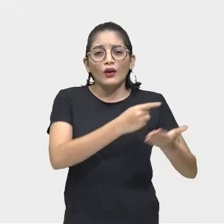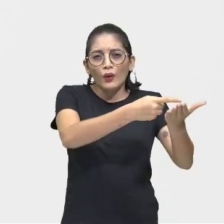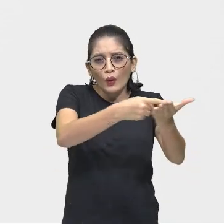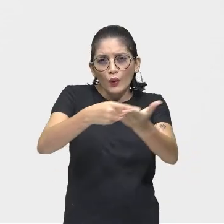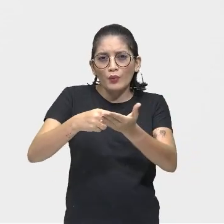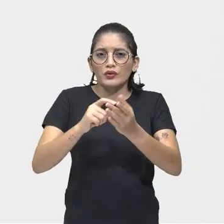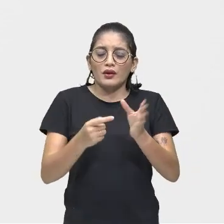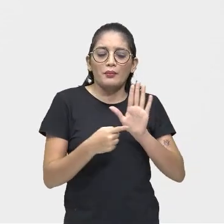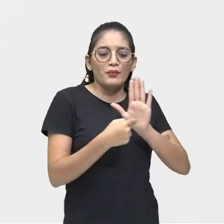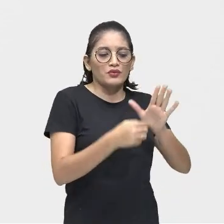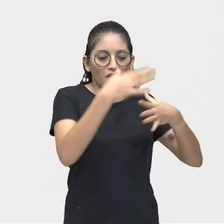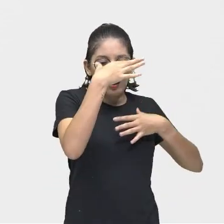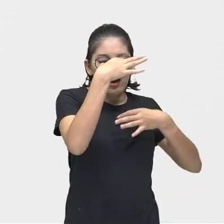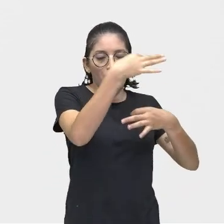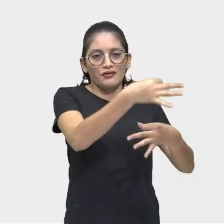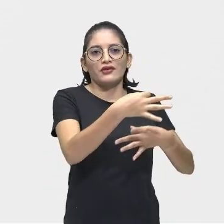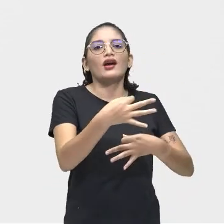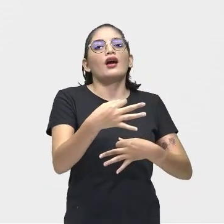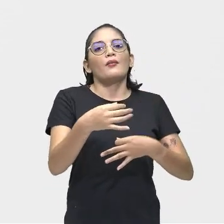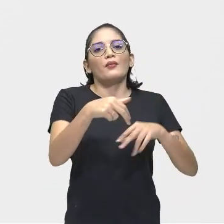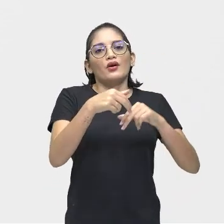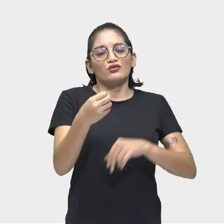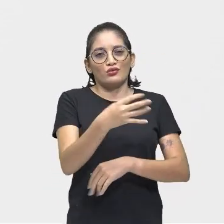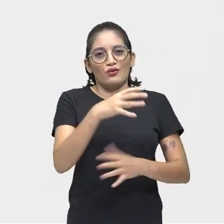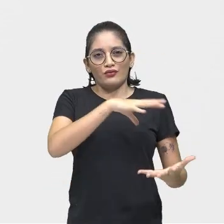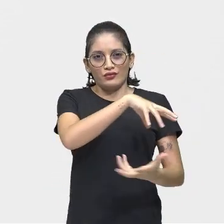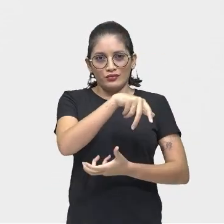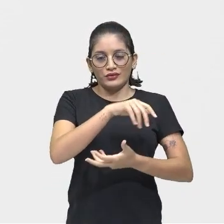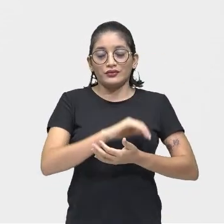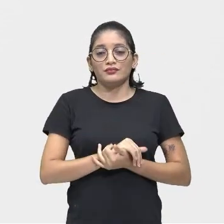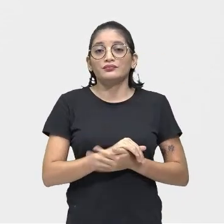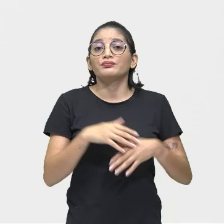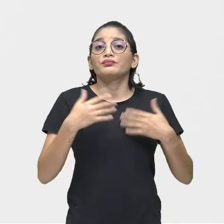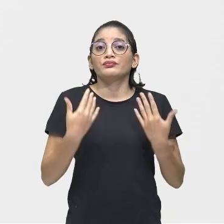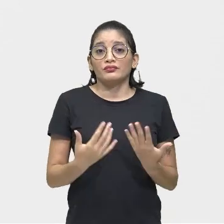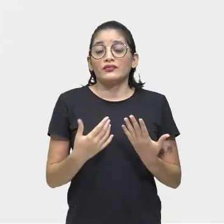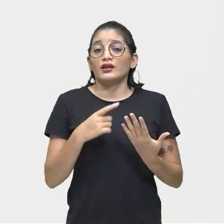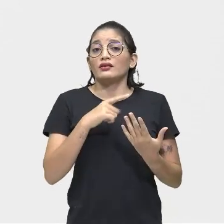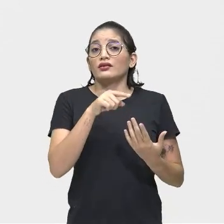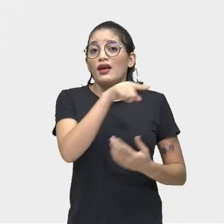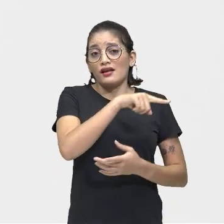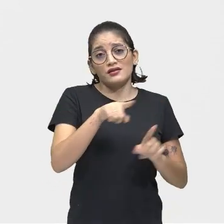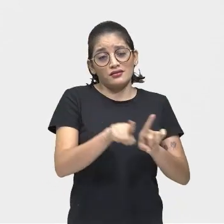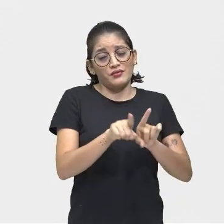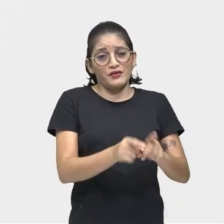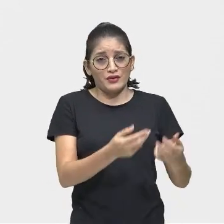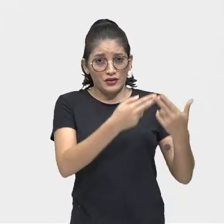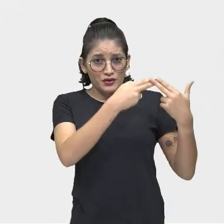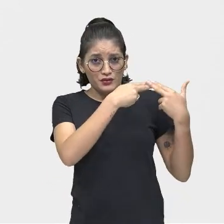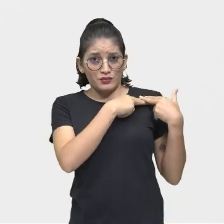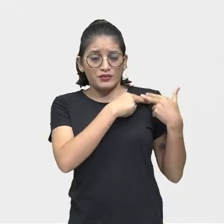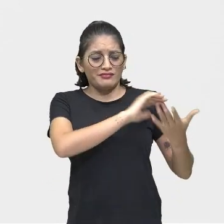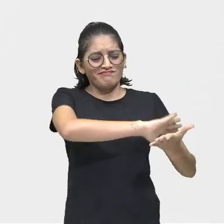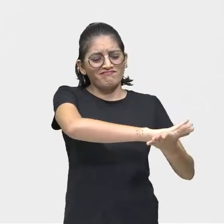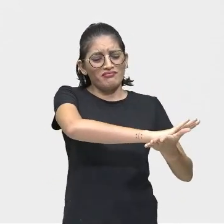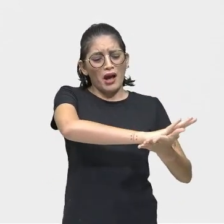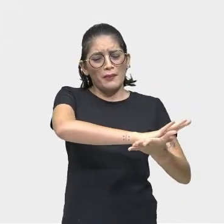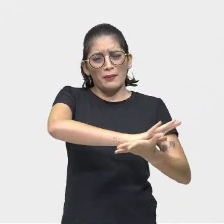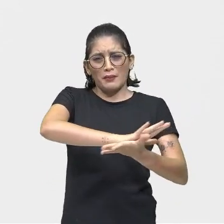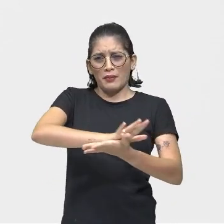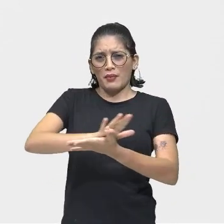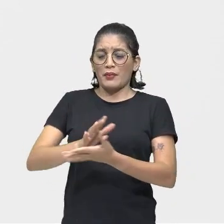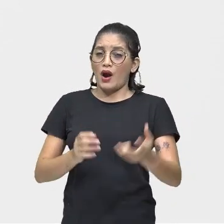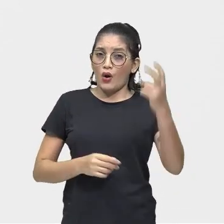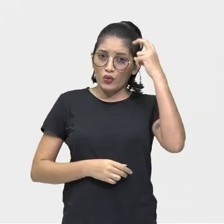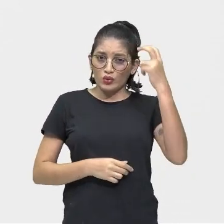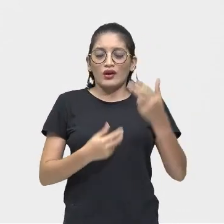fé cristã pelo novo mundo. Deste modo, foram também responsáveis por aniquilar a cultura de